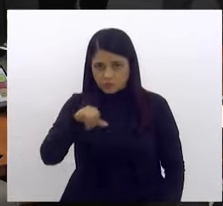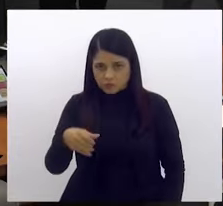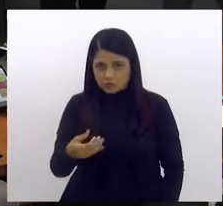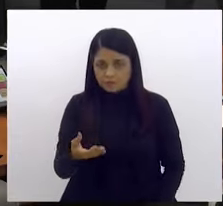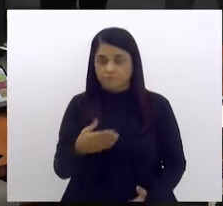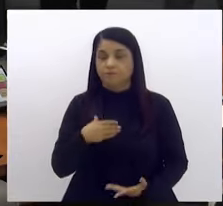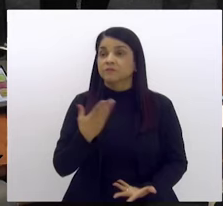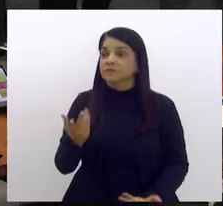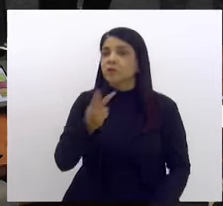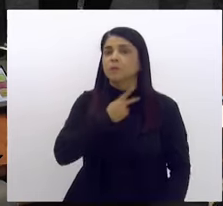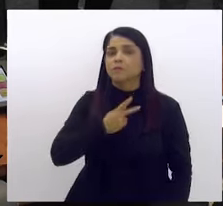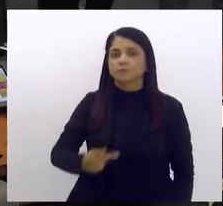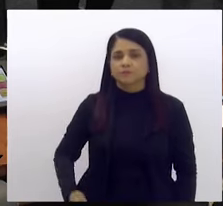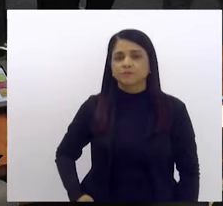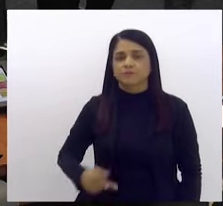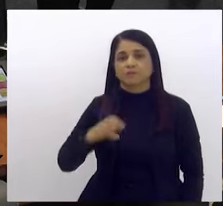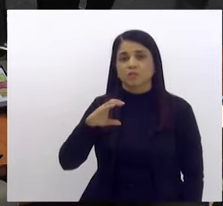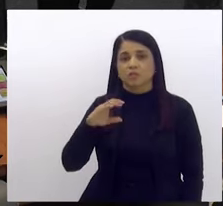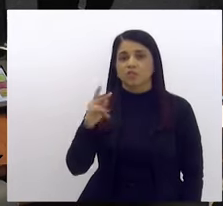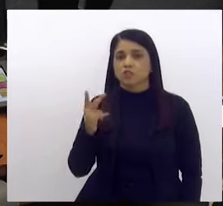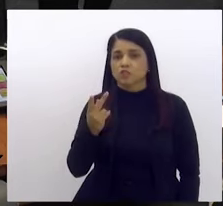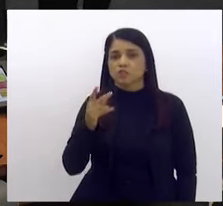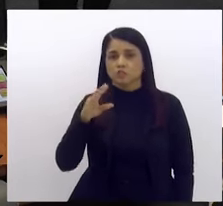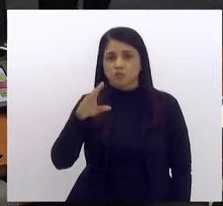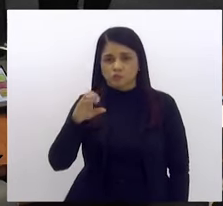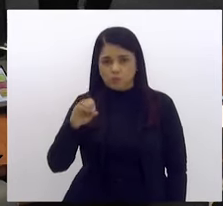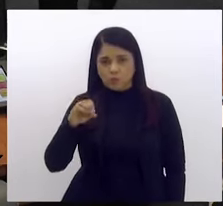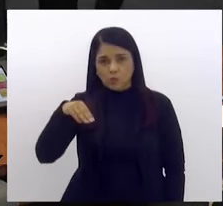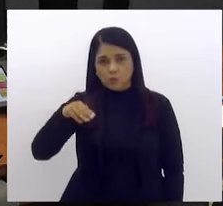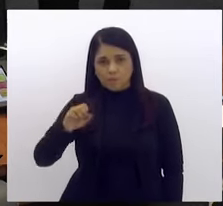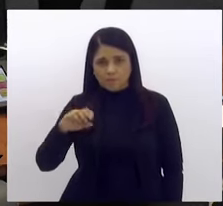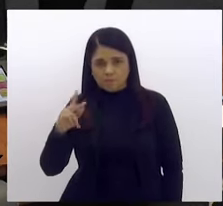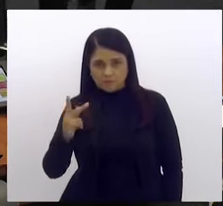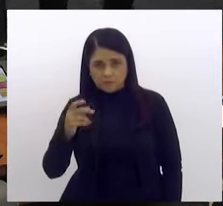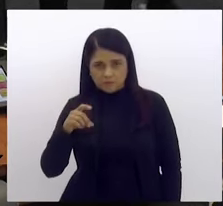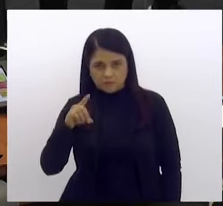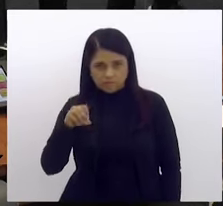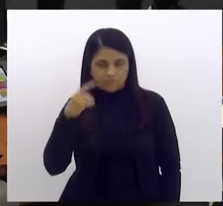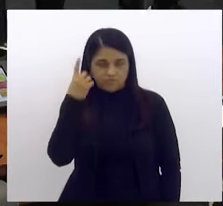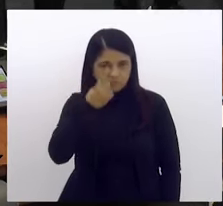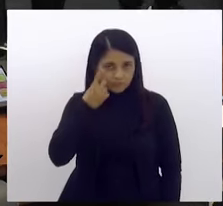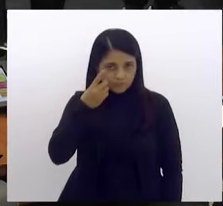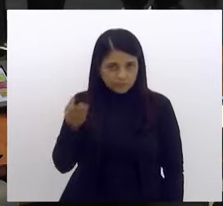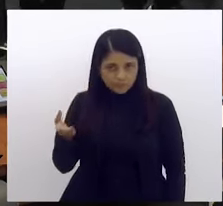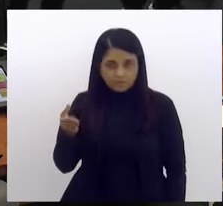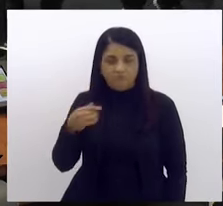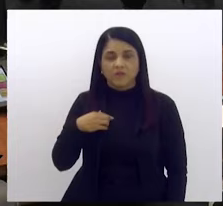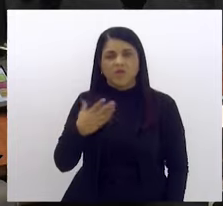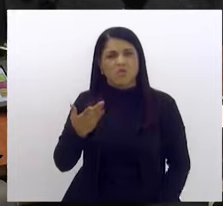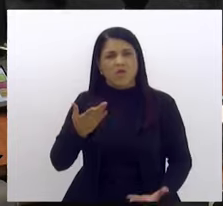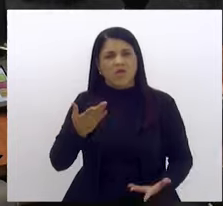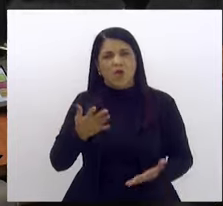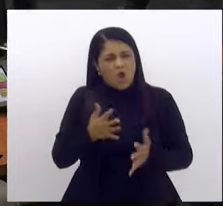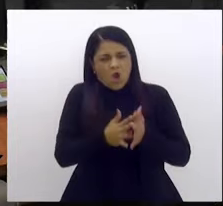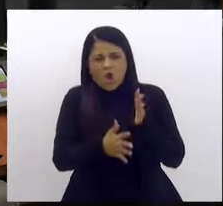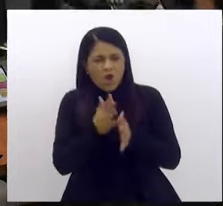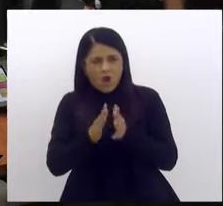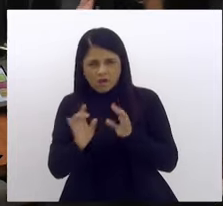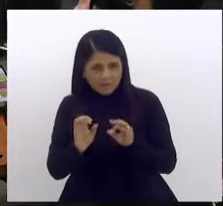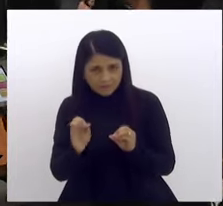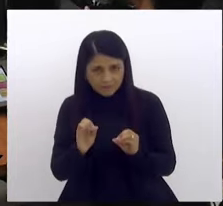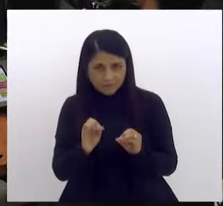presidente. Deputado Chico Machado. Não é para polemizar nada disso, mas a questão